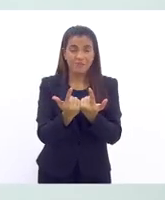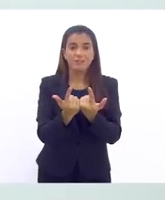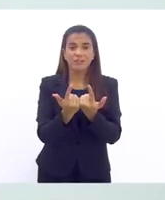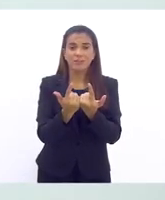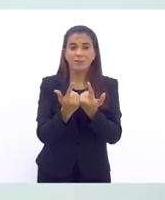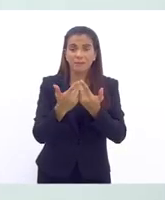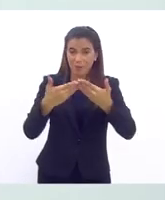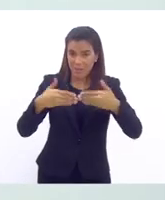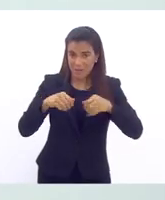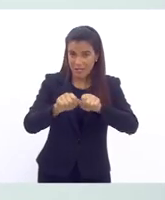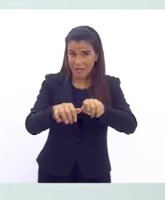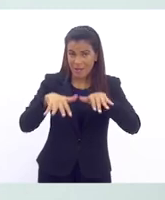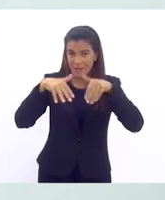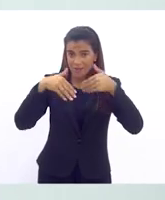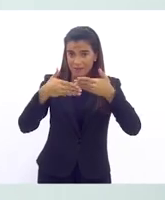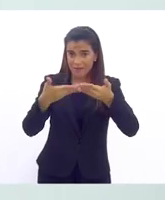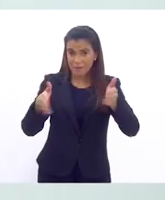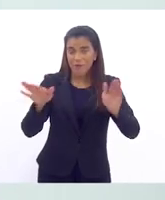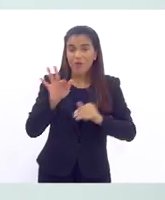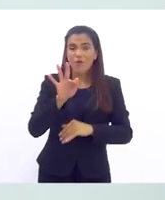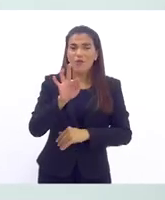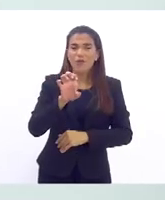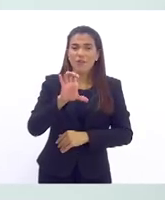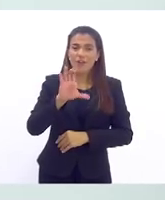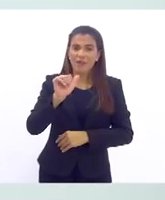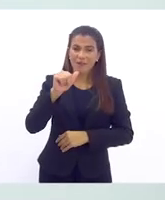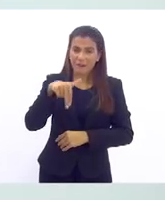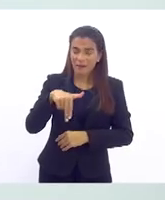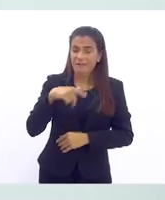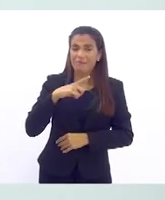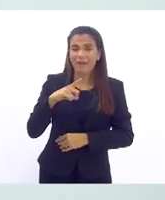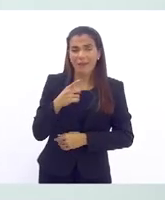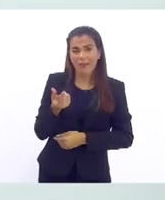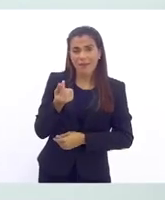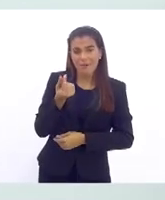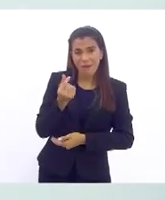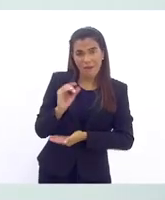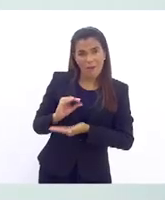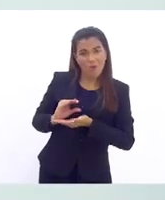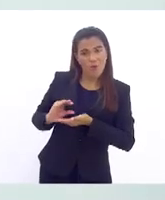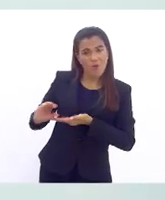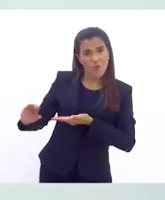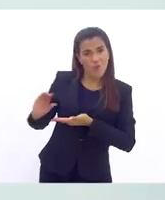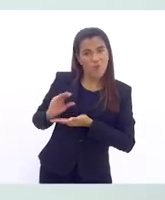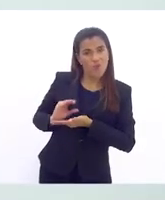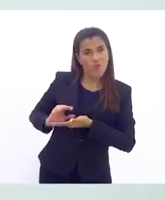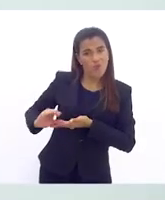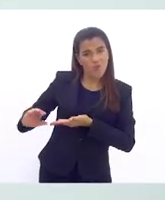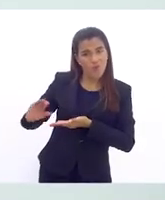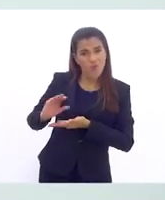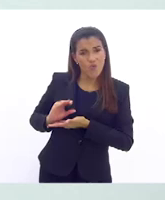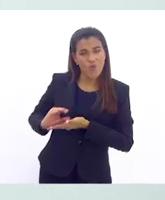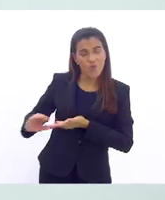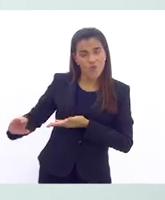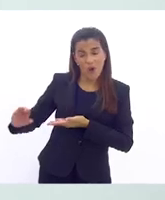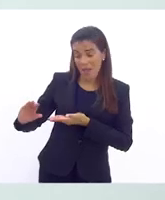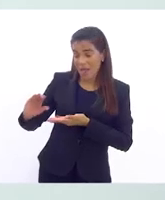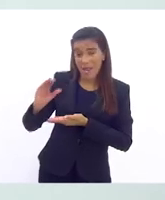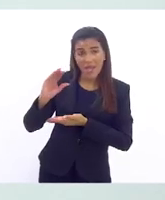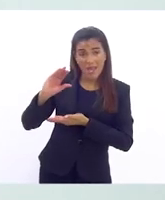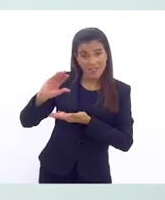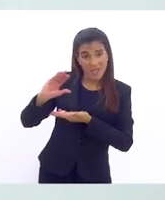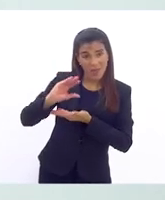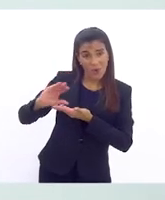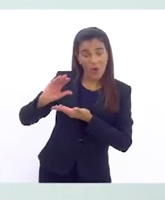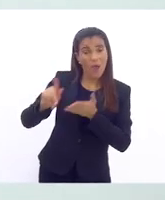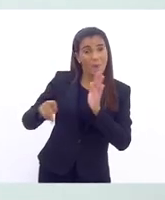fecanho é um fundo importante para o nosso estado né Tem um recurso significativo e é um recurso do setor